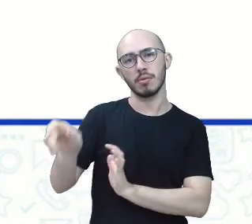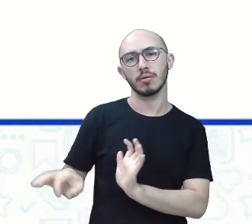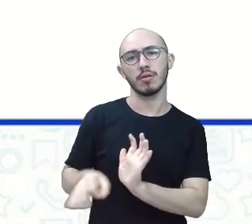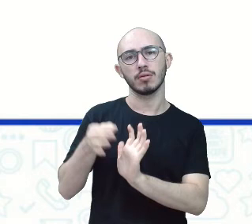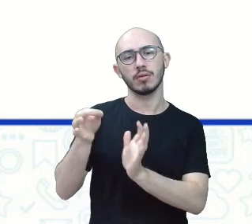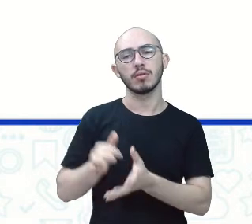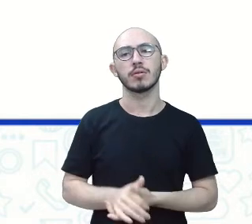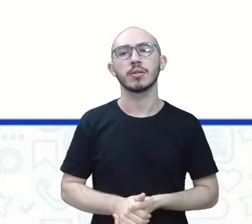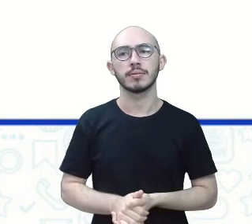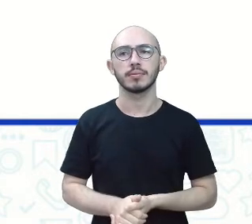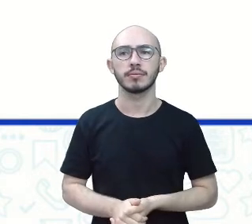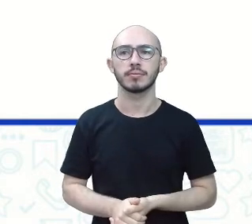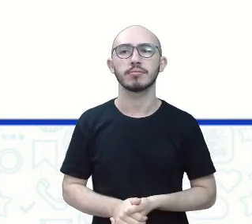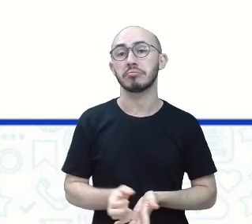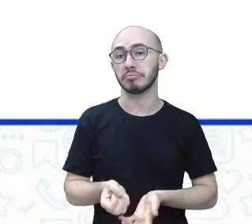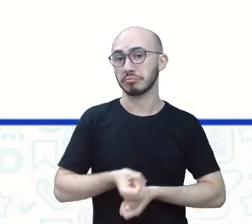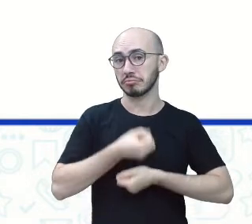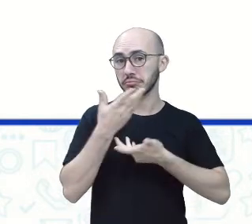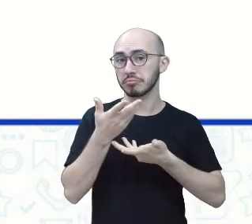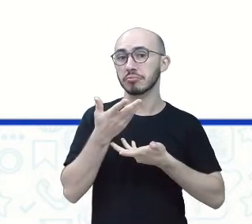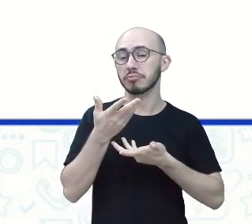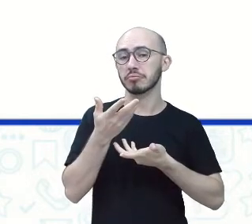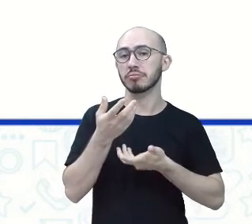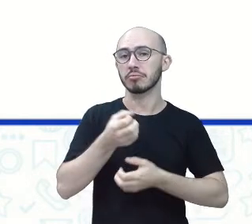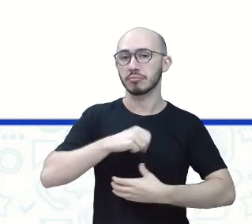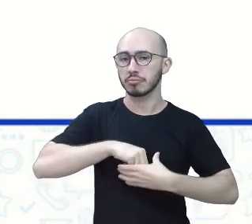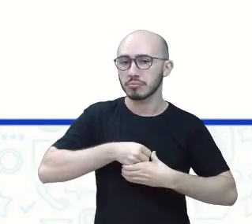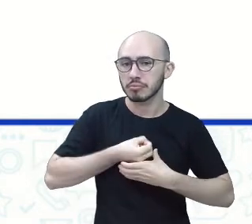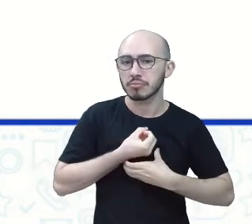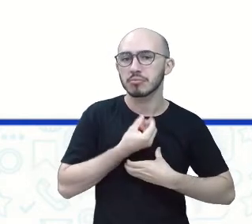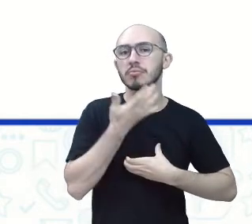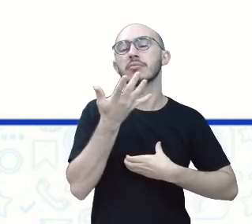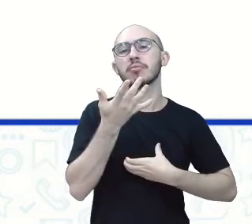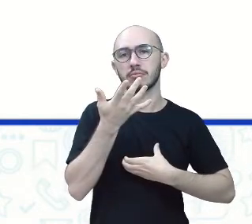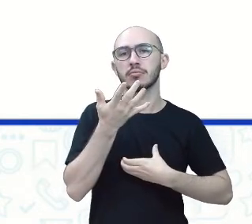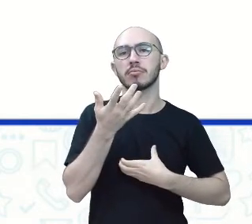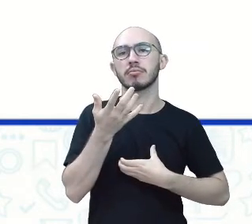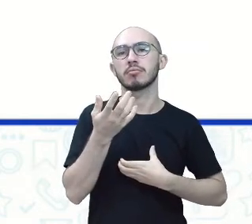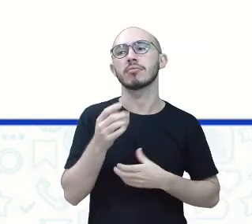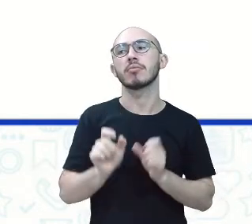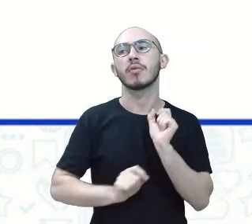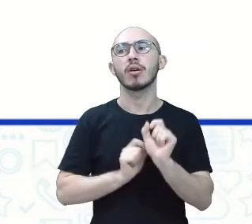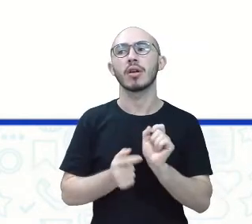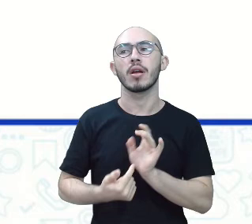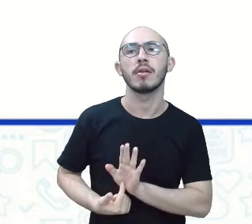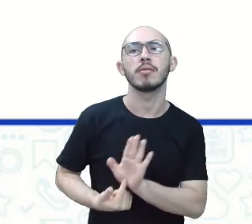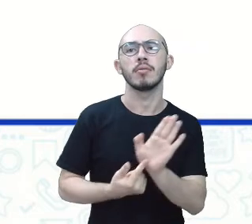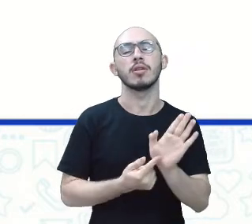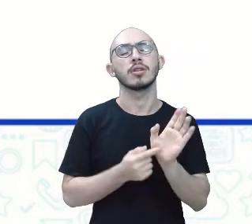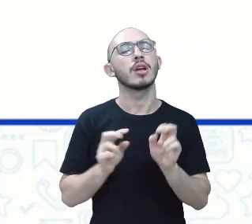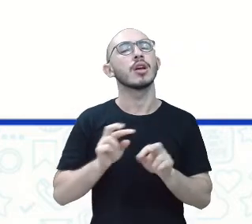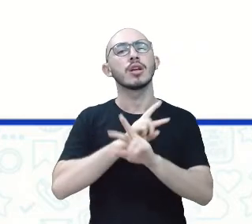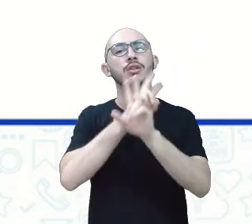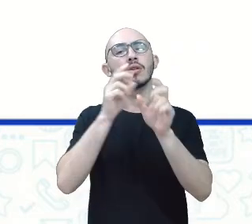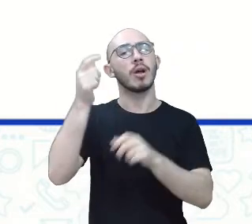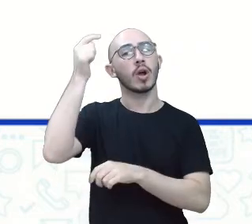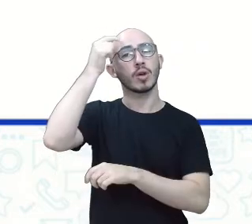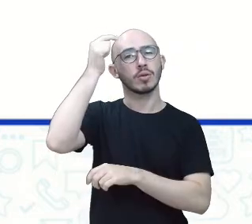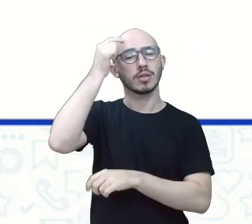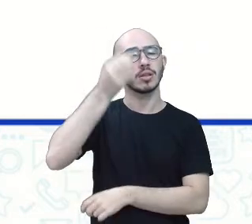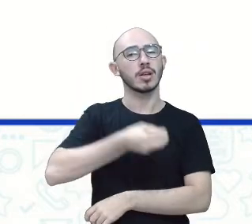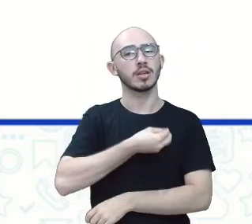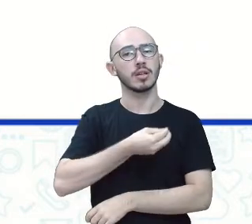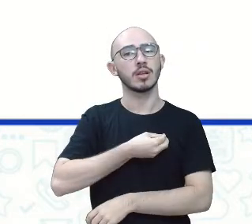poema autobiográfico, Drummond, através da voz lírica que fala, reafirma a sua consciência da existência